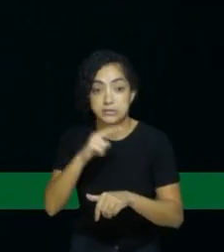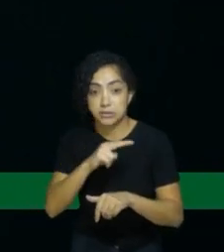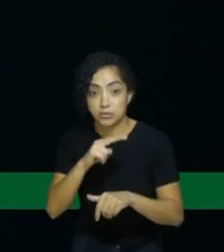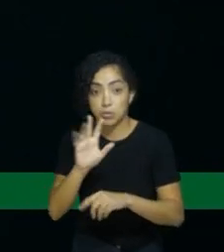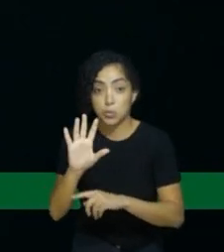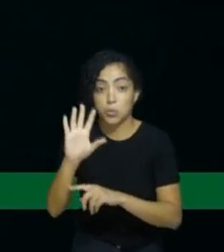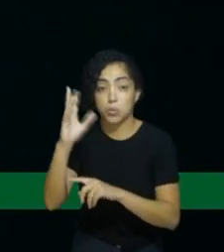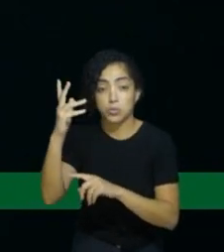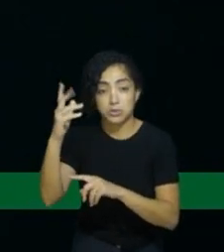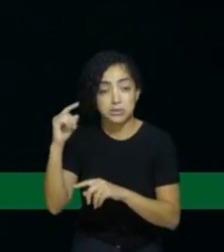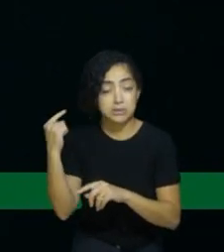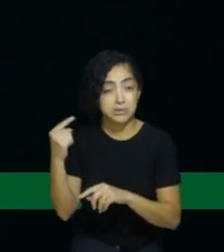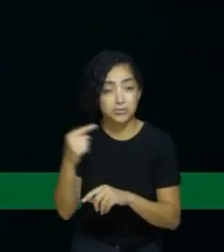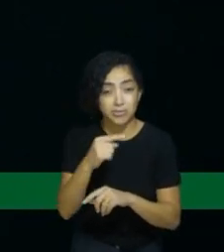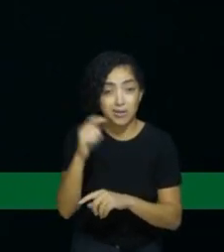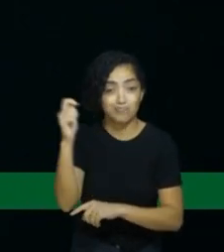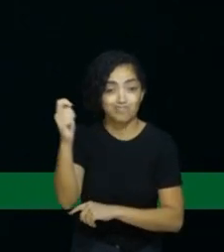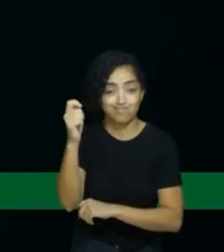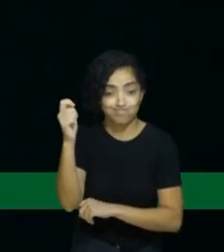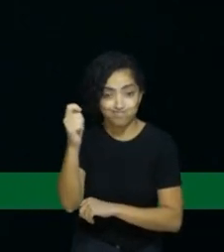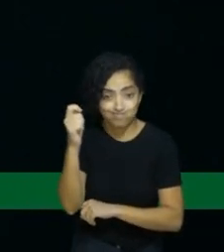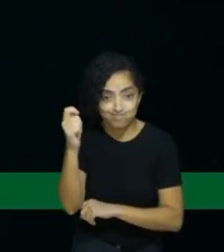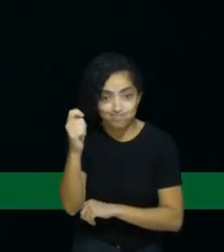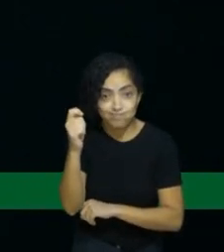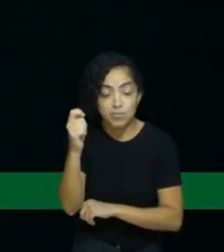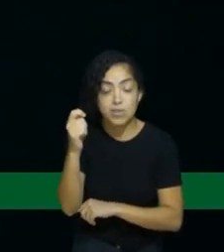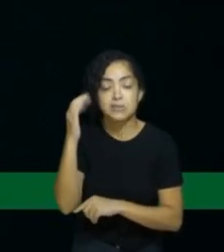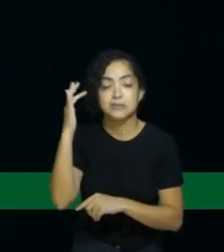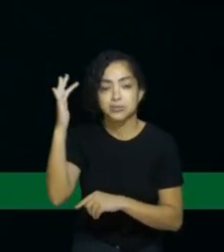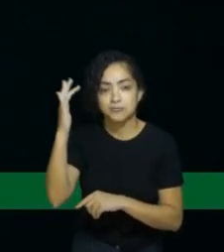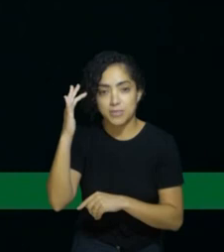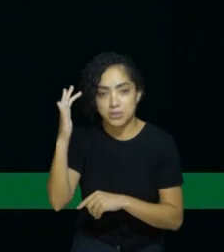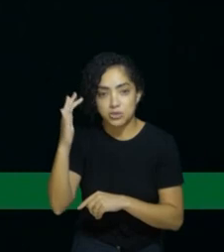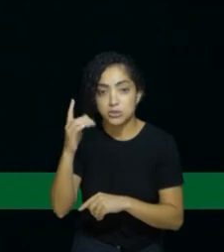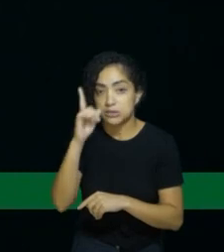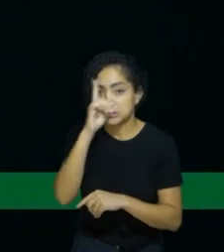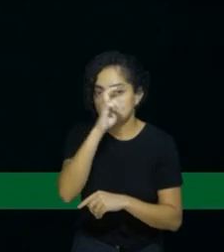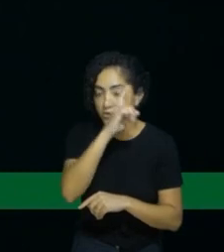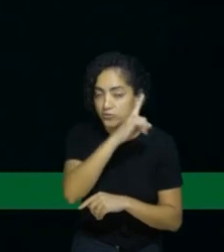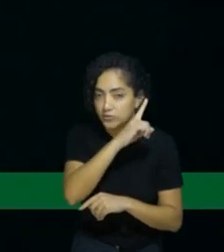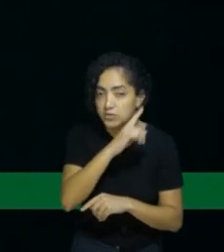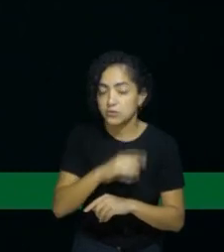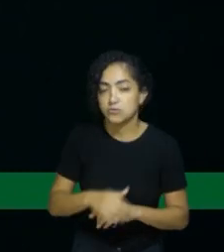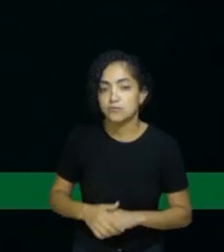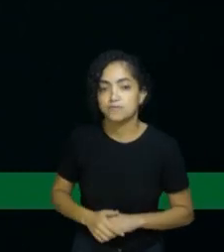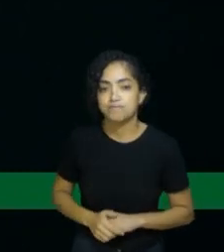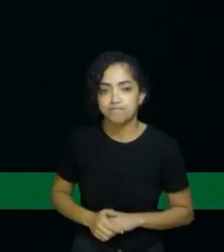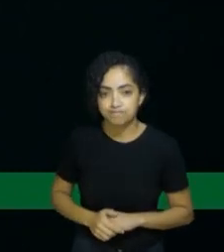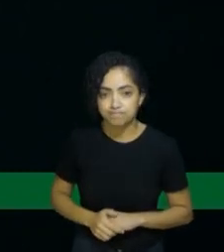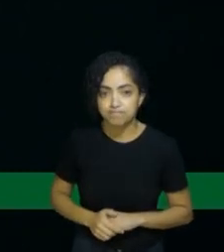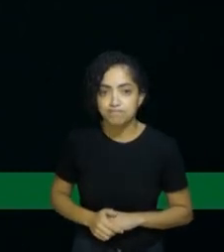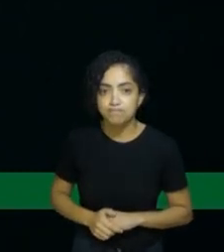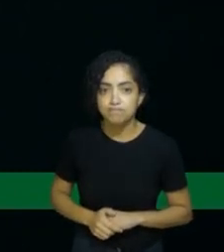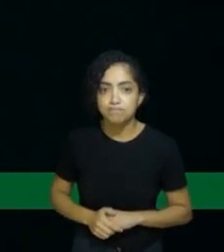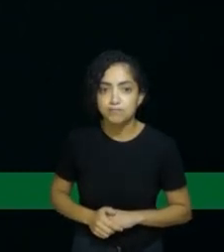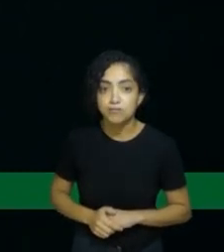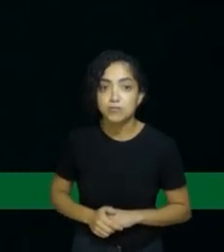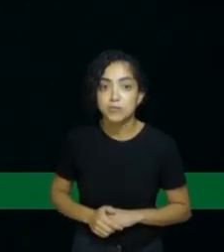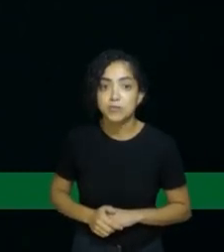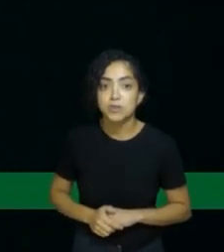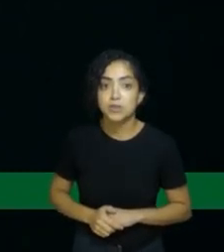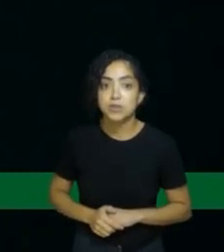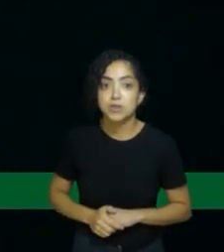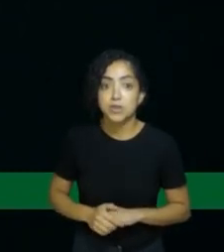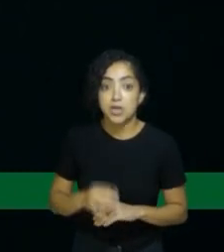nós estamos acostumado com isso aqui em Blumenau e a gente consegue imaginar vocês terem uma ideia uma sessão única de